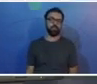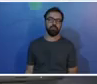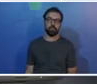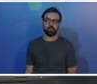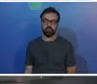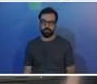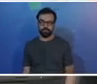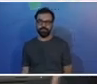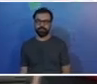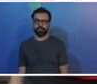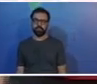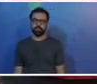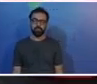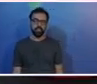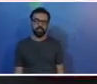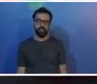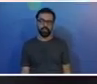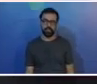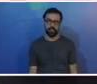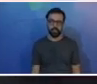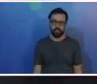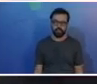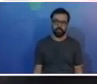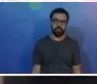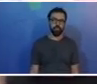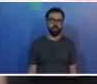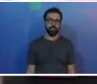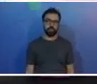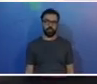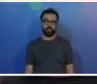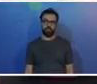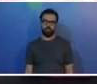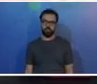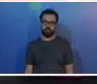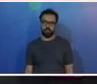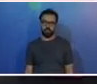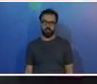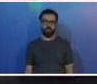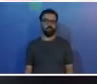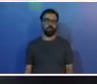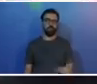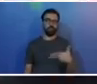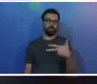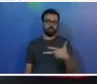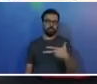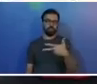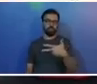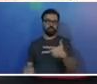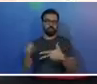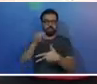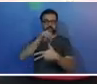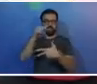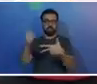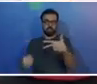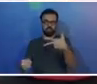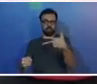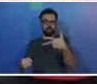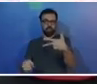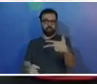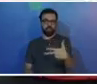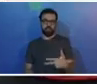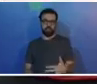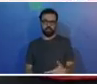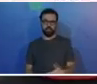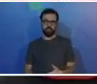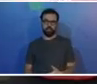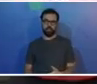que representam o Executivo. Mas nós sabemos que são 3 poderes. Já vimos o Executivo, o